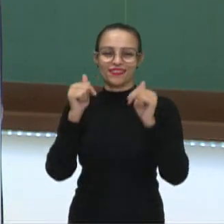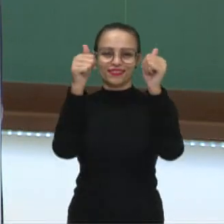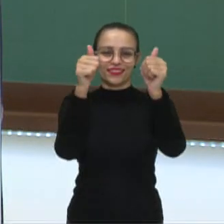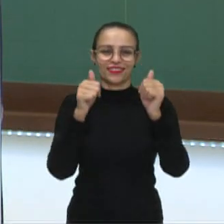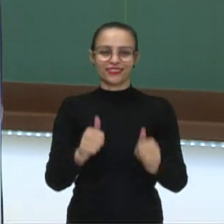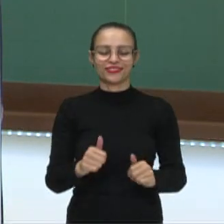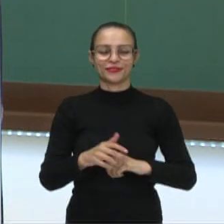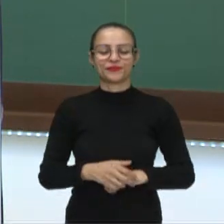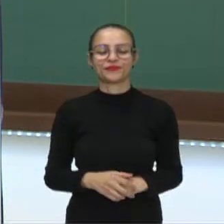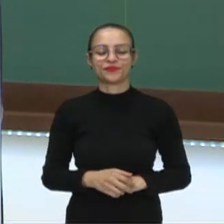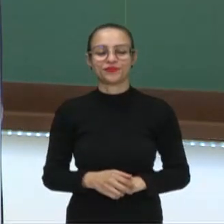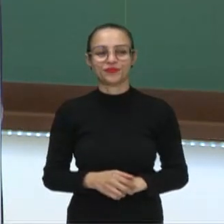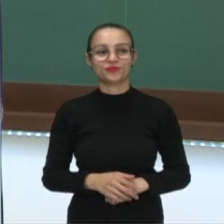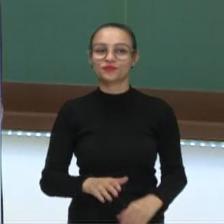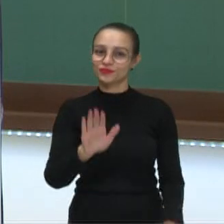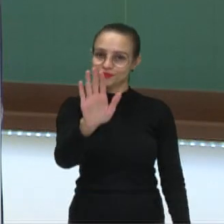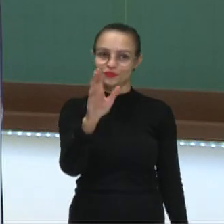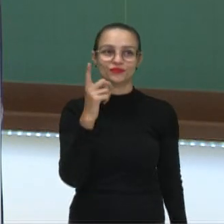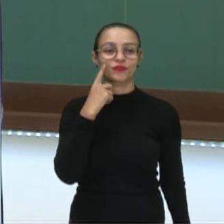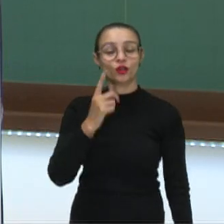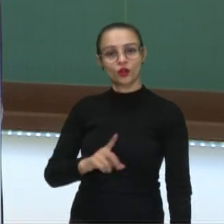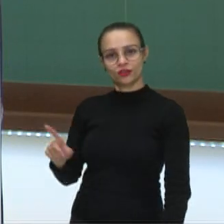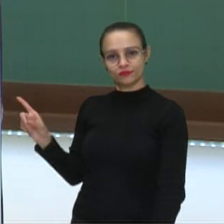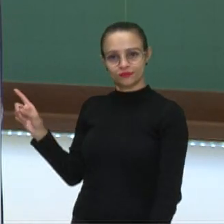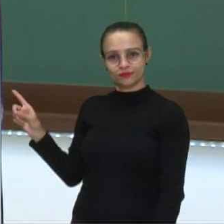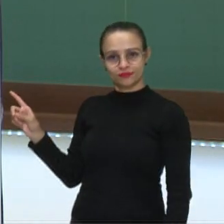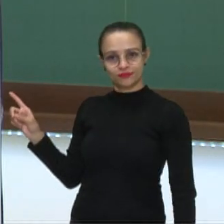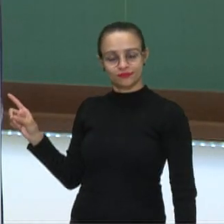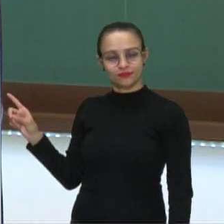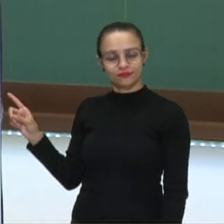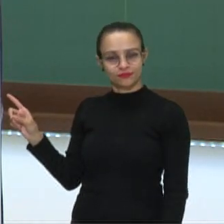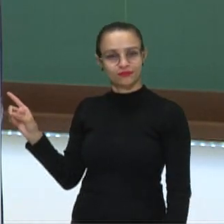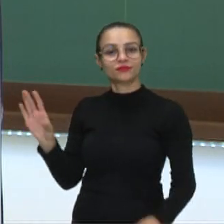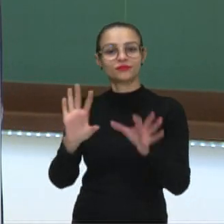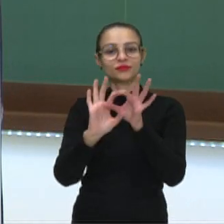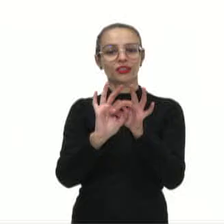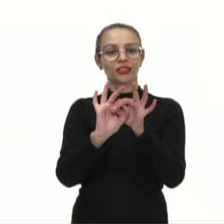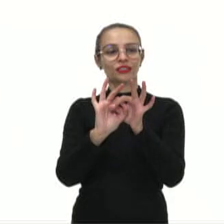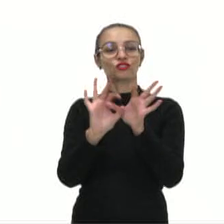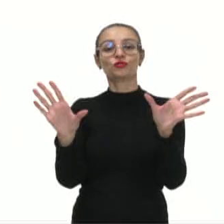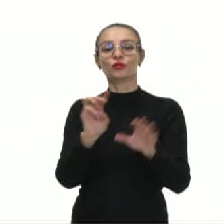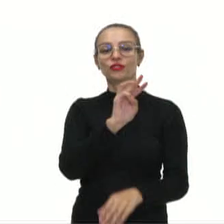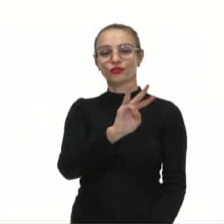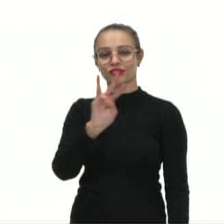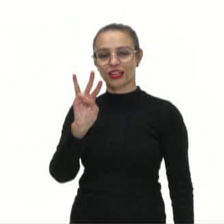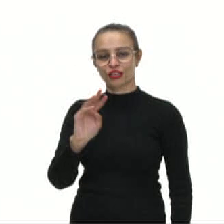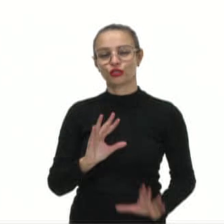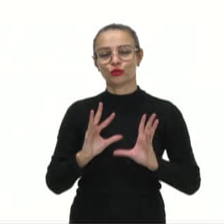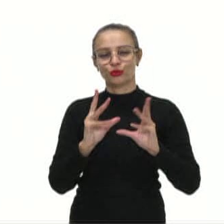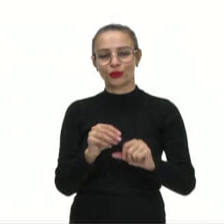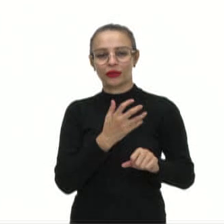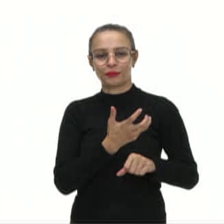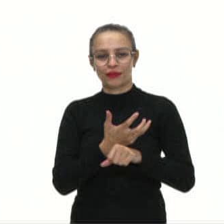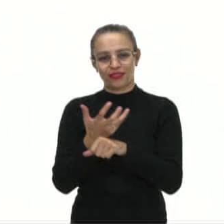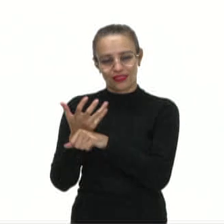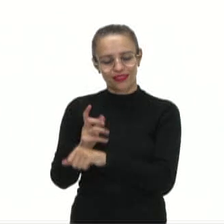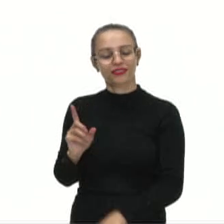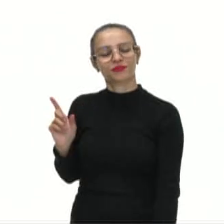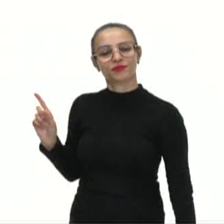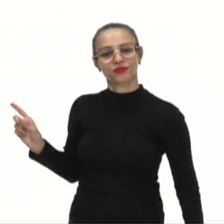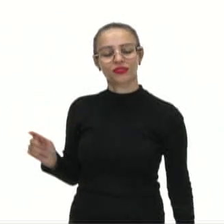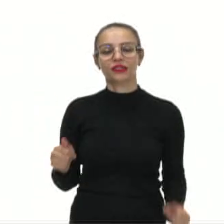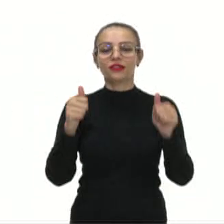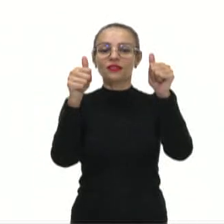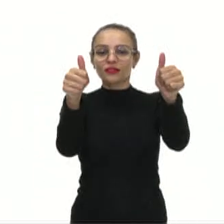Por outro lado, nós temos esse outro cartaz aqui, que está disponível no Toda a Matéria, que é um cartaz